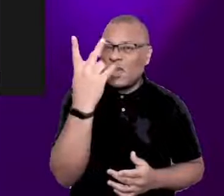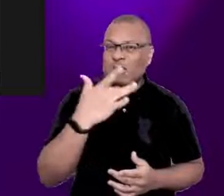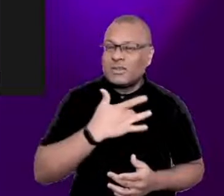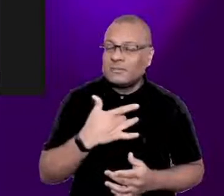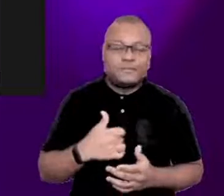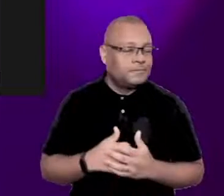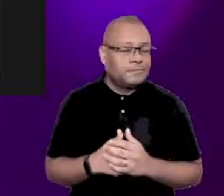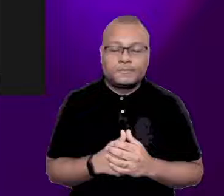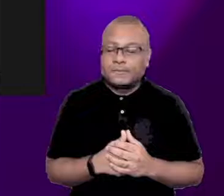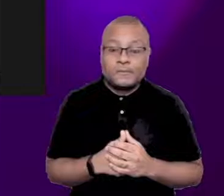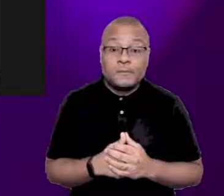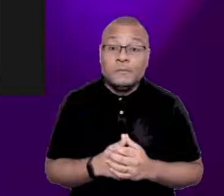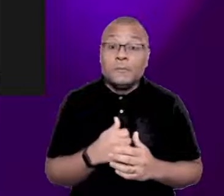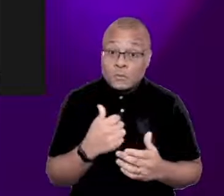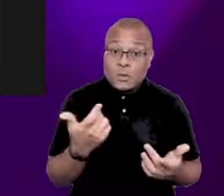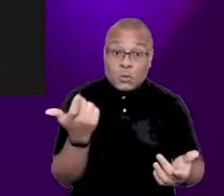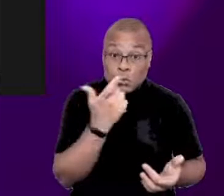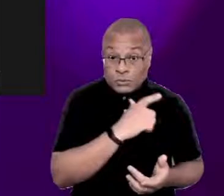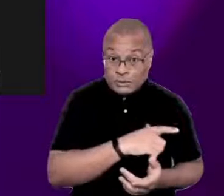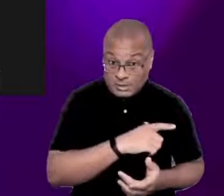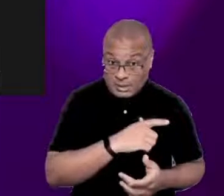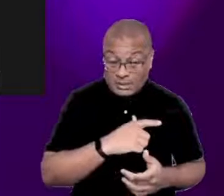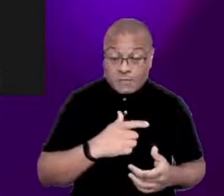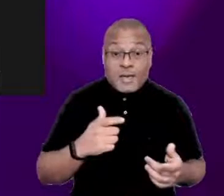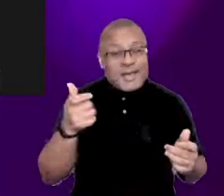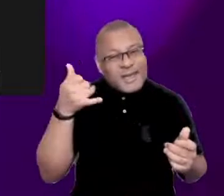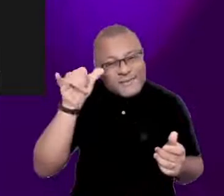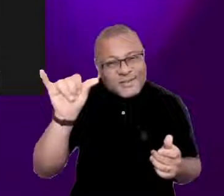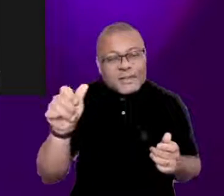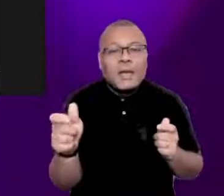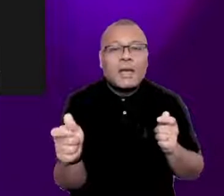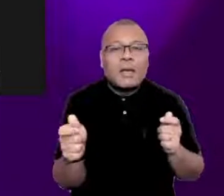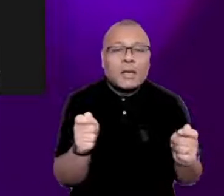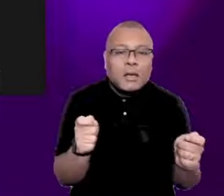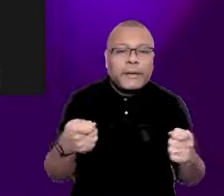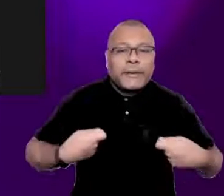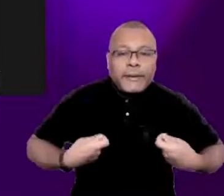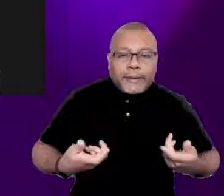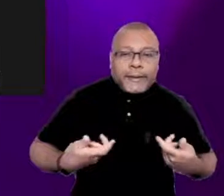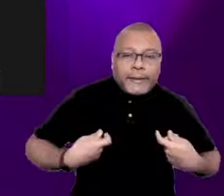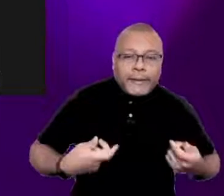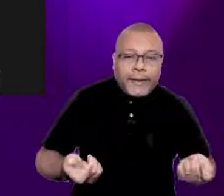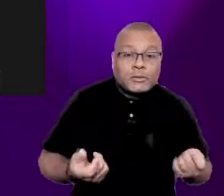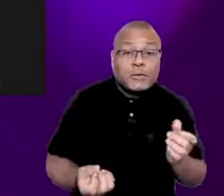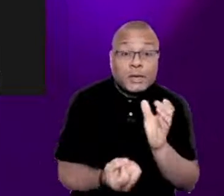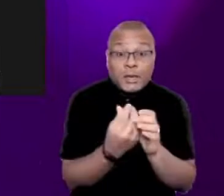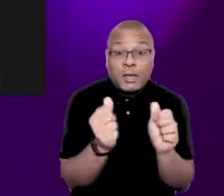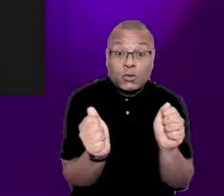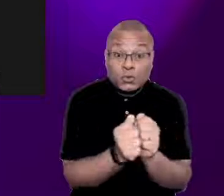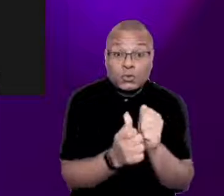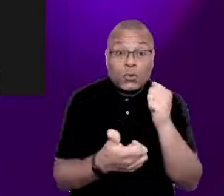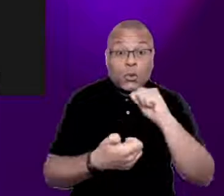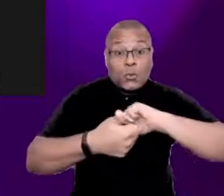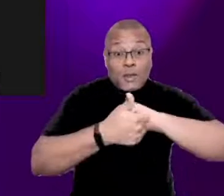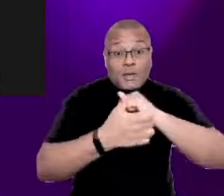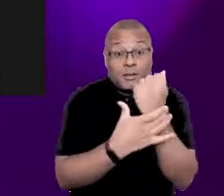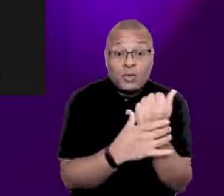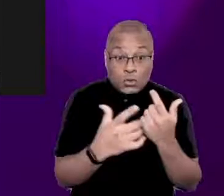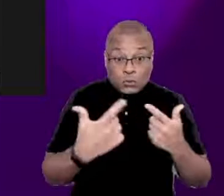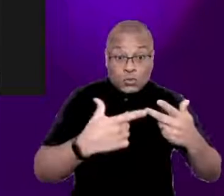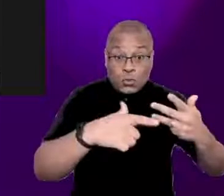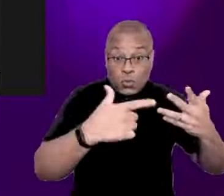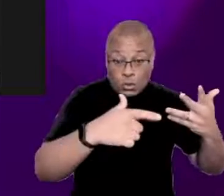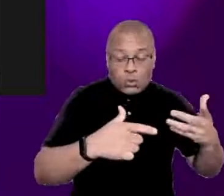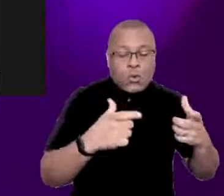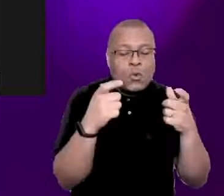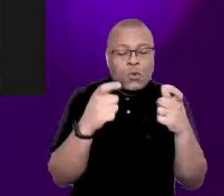Eficiência clínica é fundamental para a redução de desperdício e criar, junto com qualidade e segurança e os outros, o ambiente fértil para